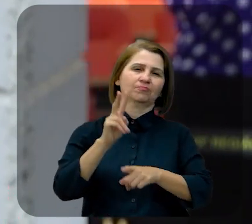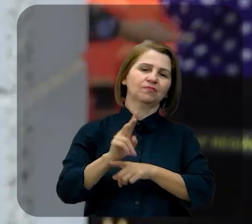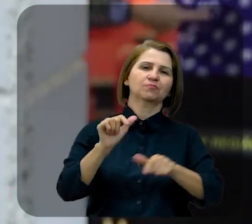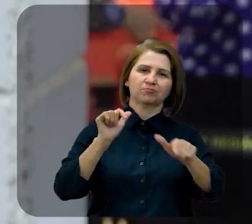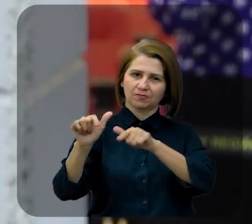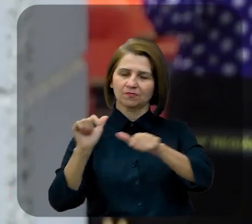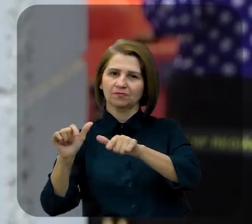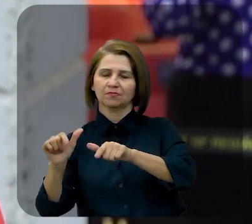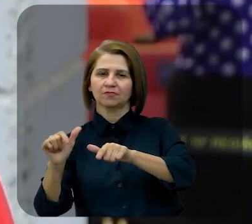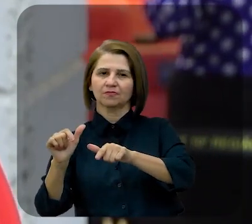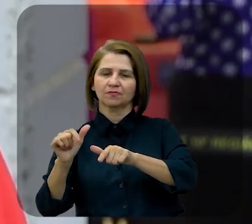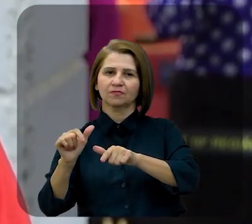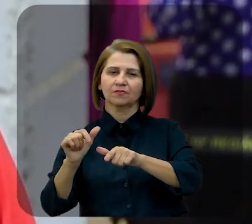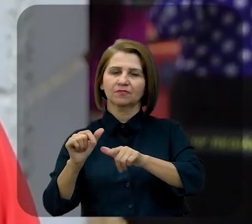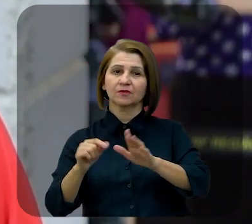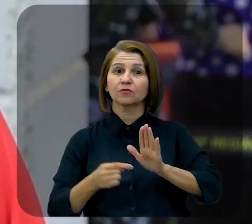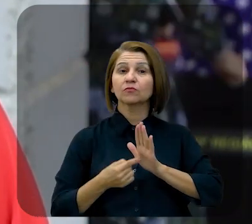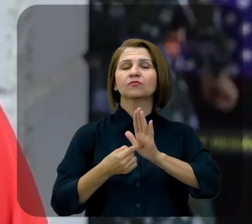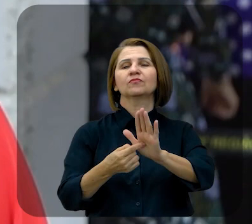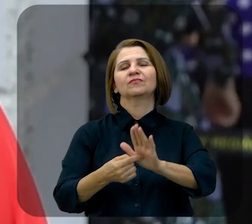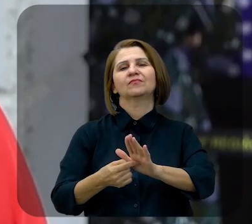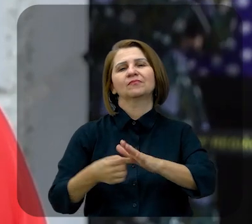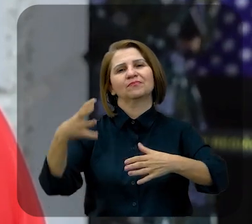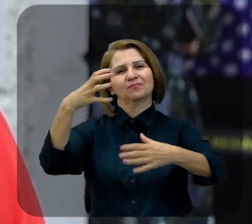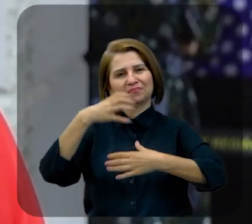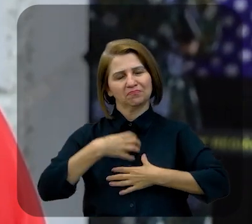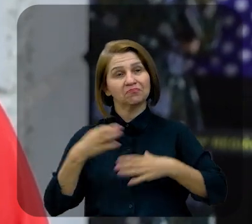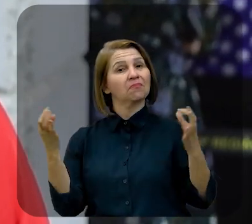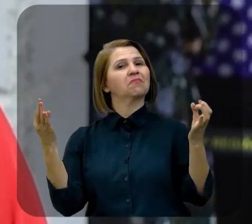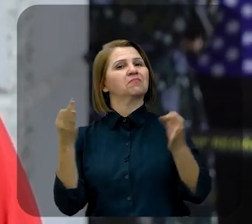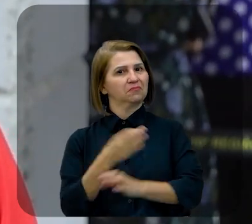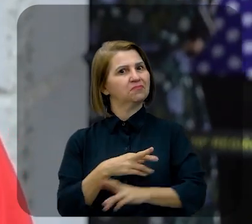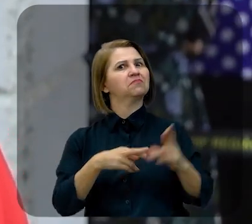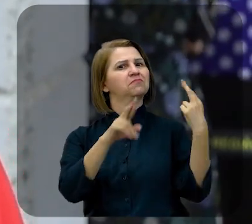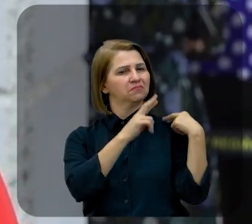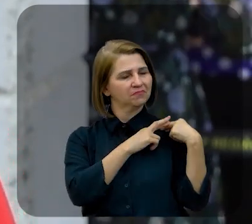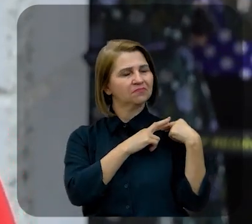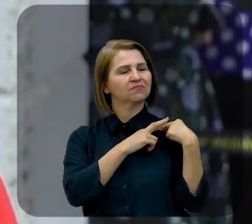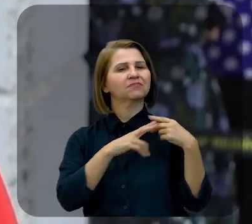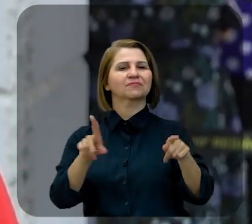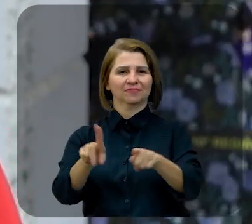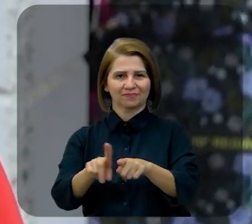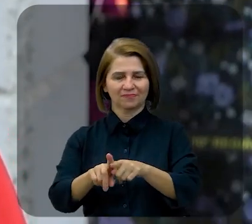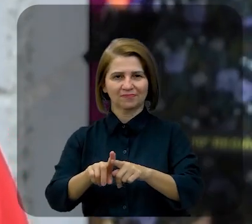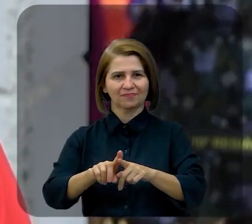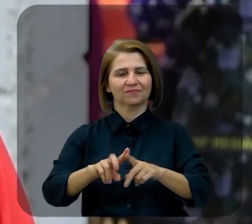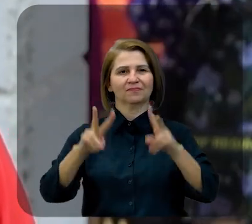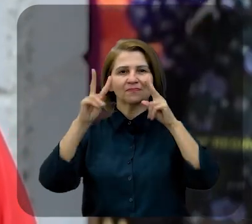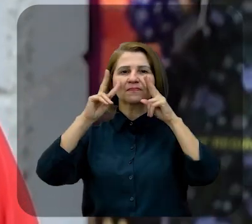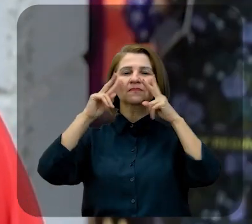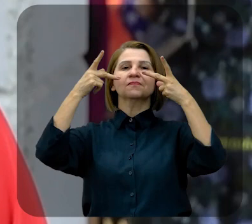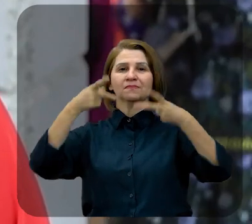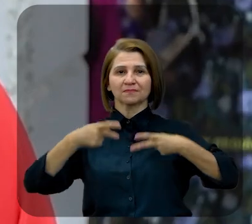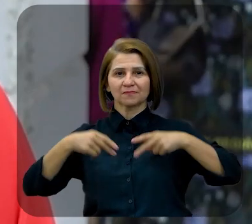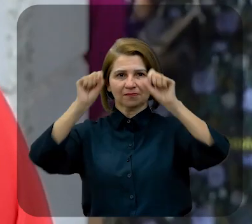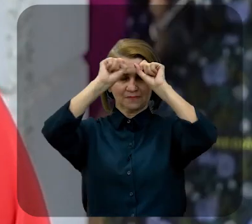E traz uma sensação de dever cumprido, traz uma sensação de reconhecimento do